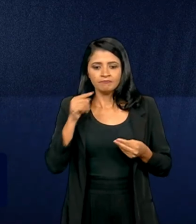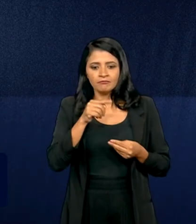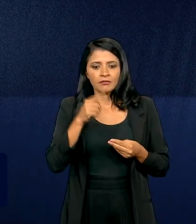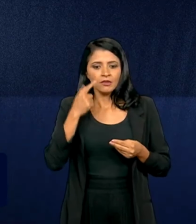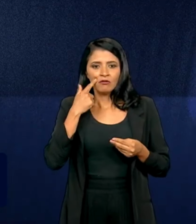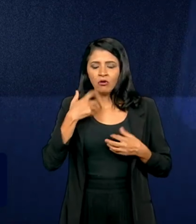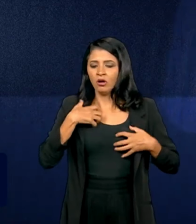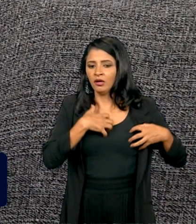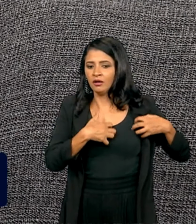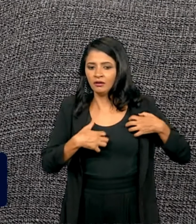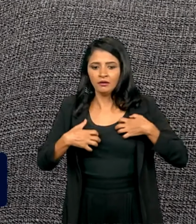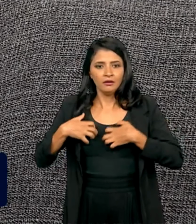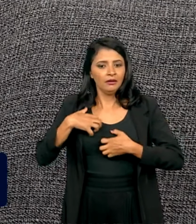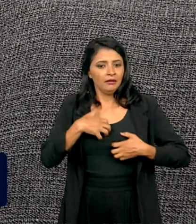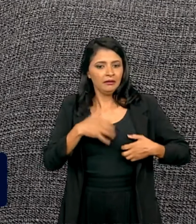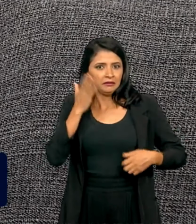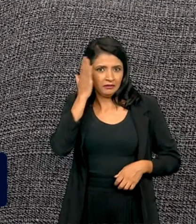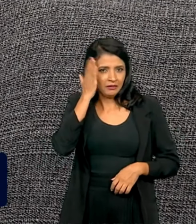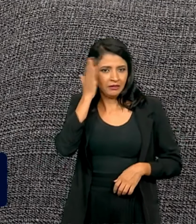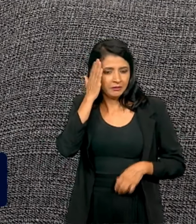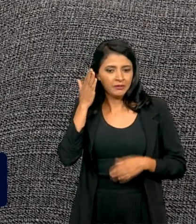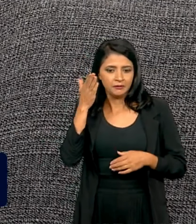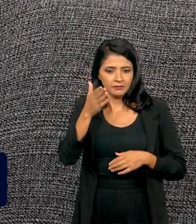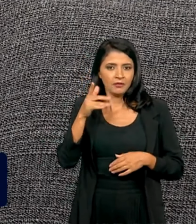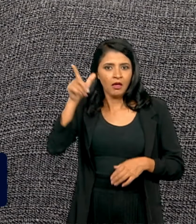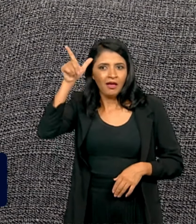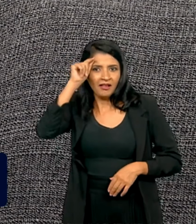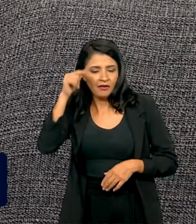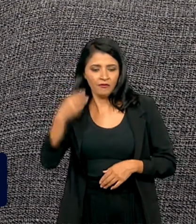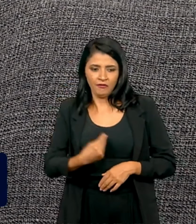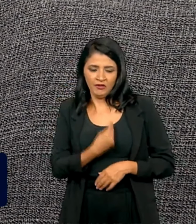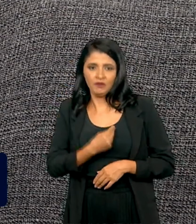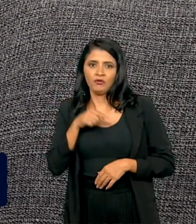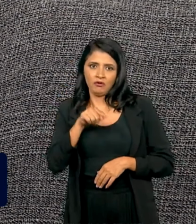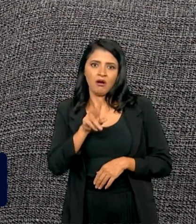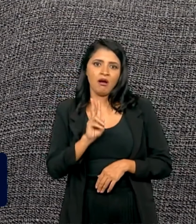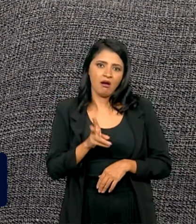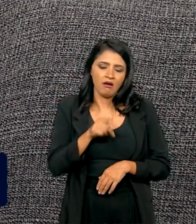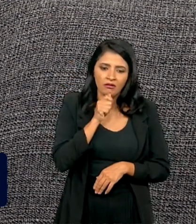Foi angustiante, sabe? Um certo alívio de estar vivo, mas